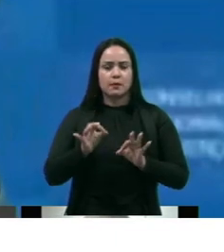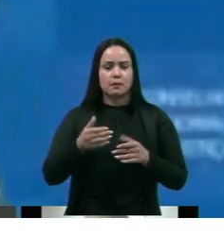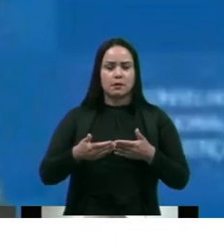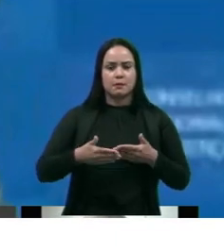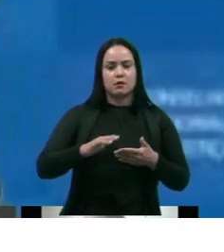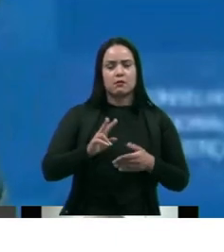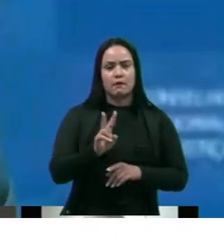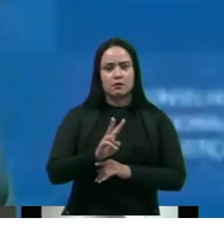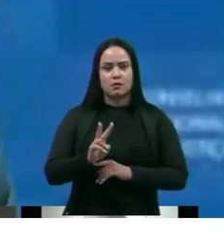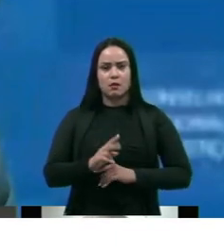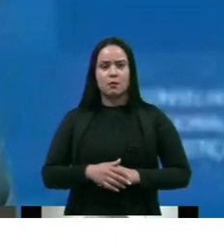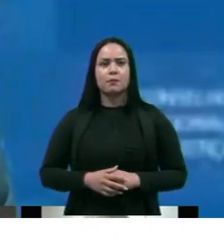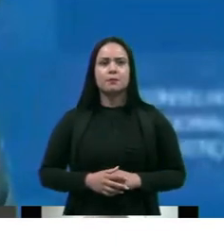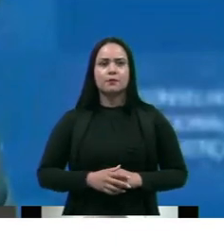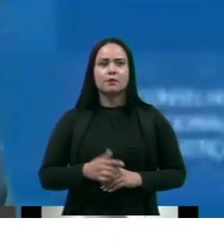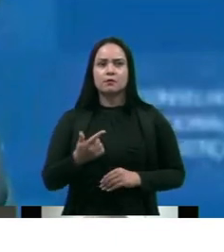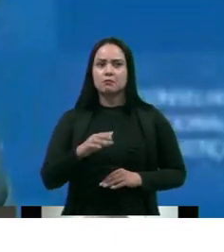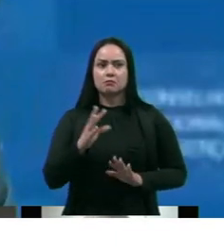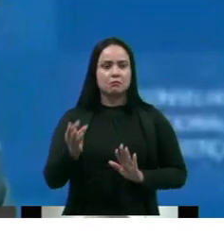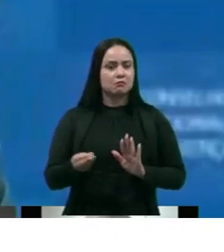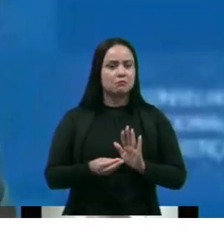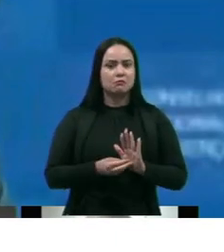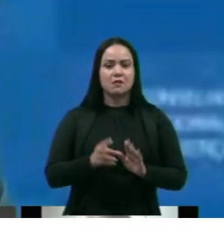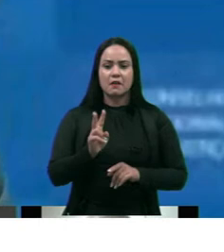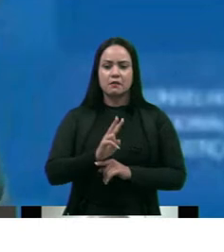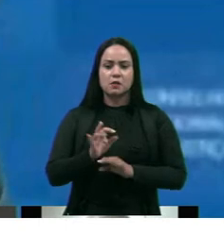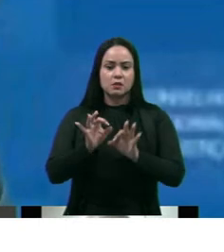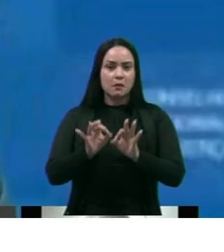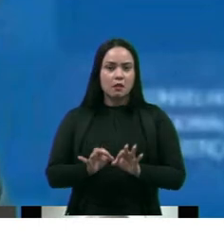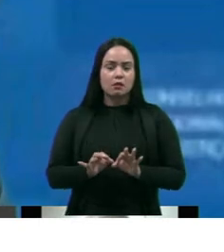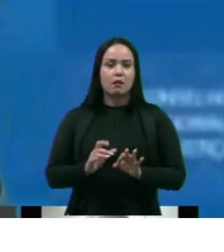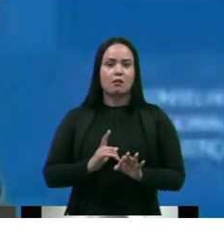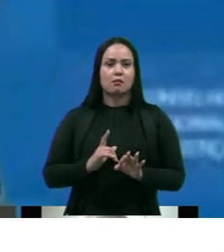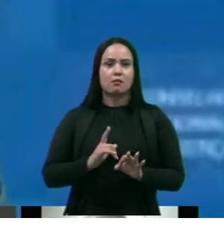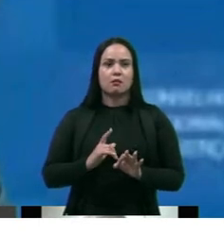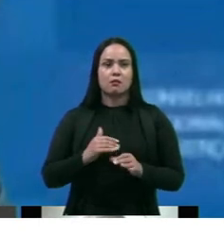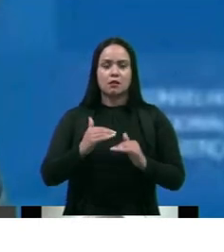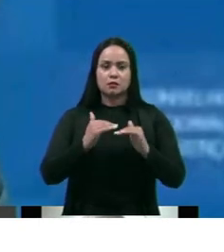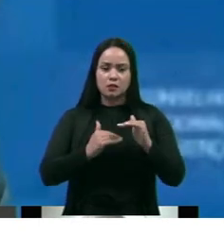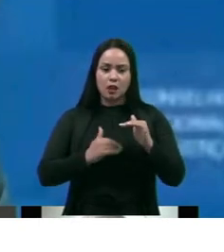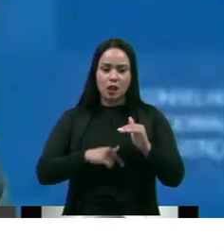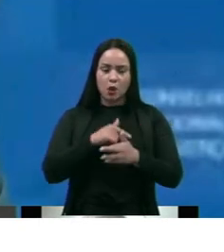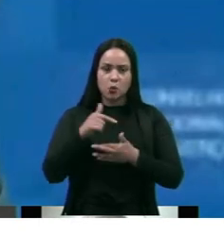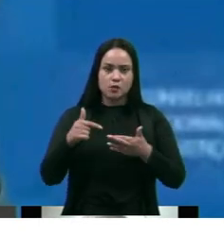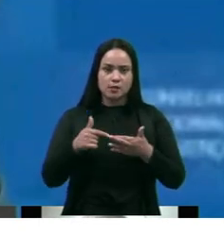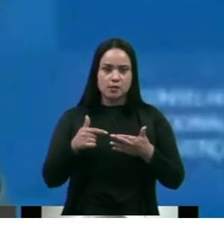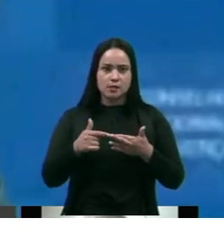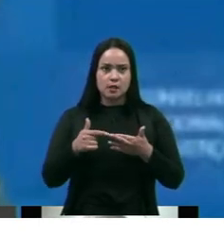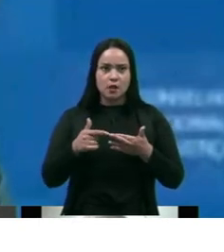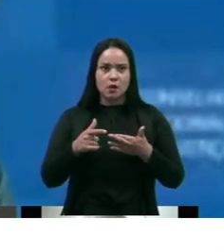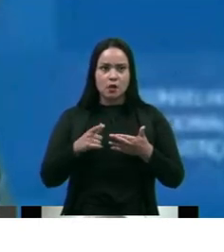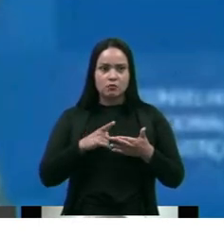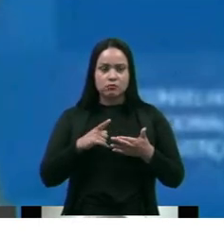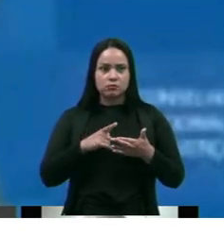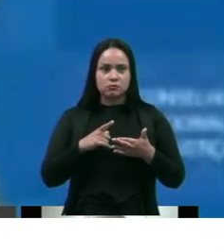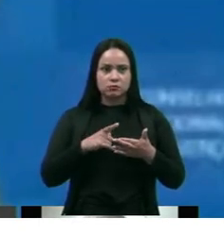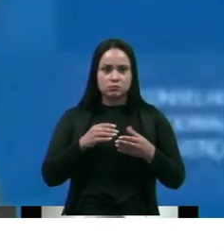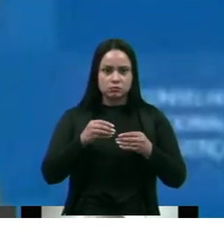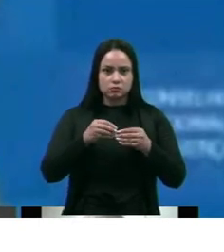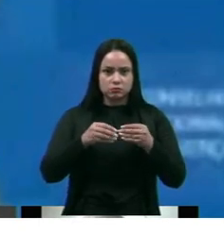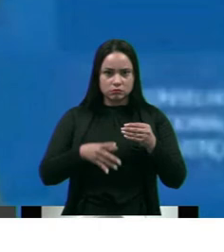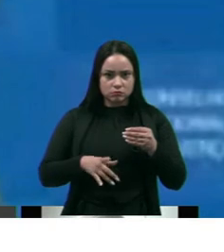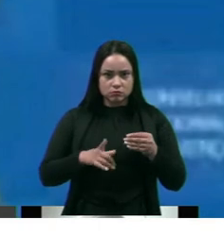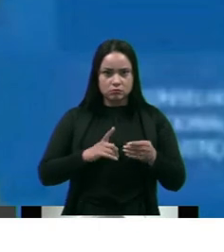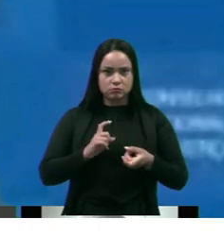procedimento revisional, não cabimento da revisão disciplinar como sucedâneo recursal, preclusão administrativa do julgamento